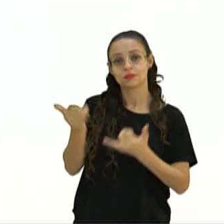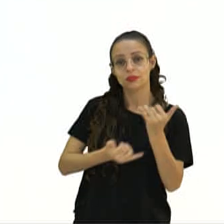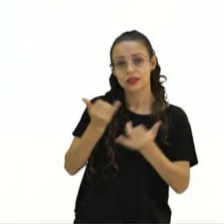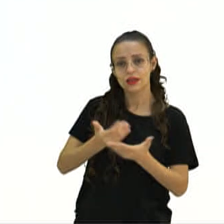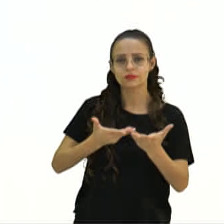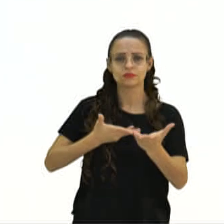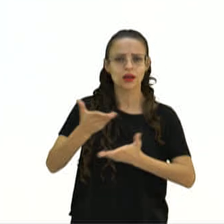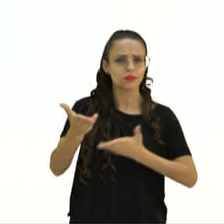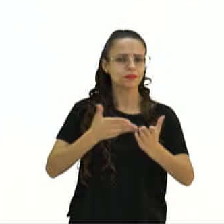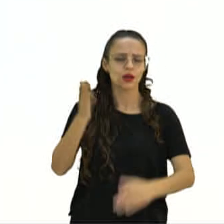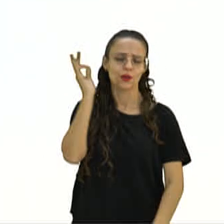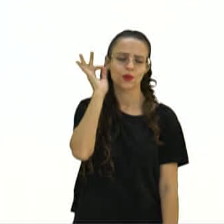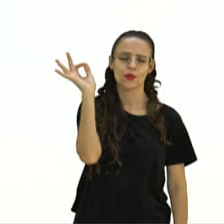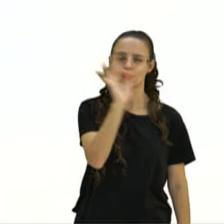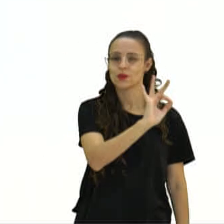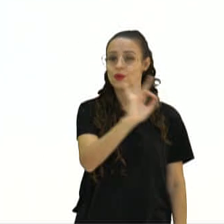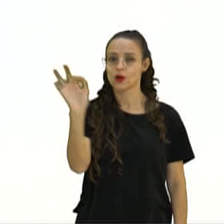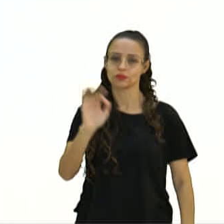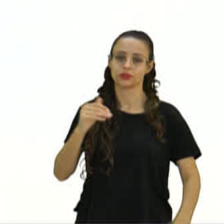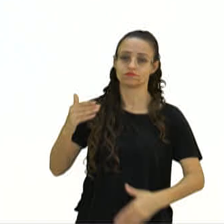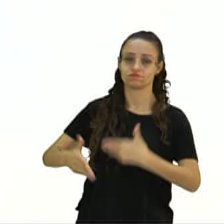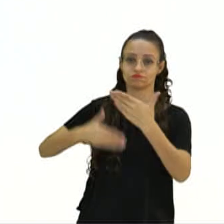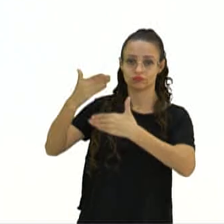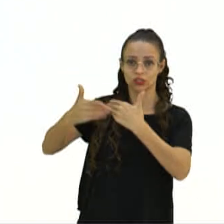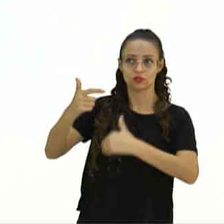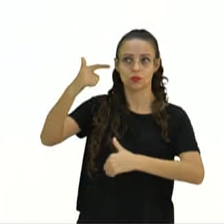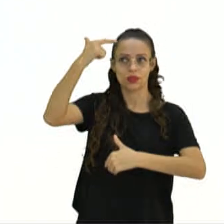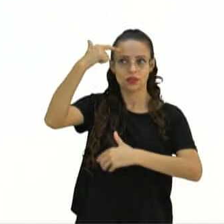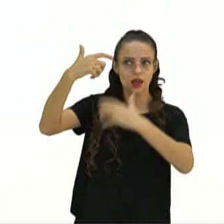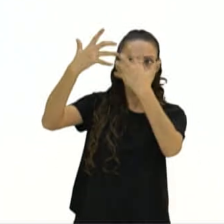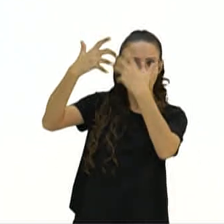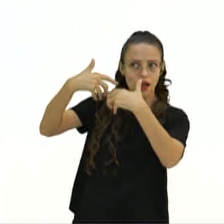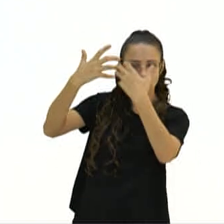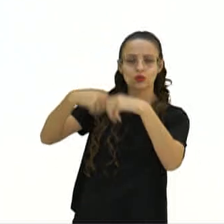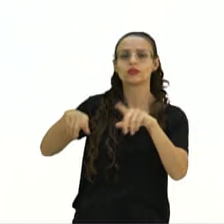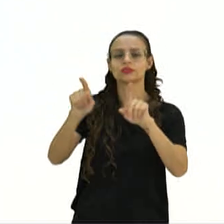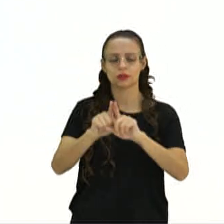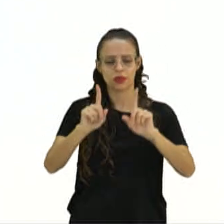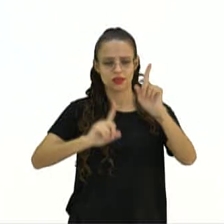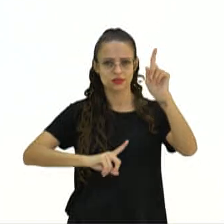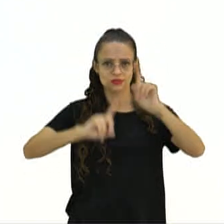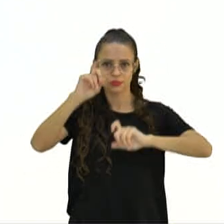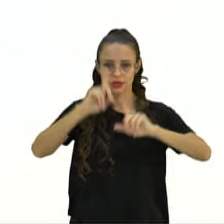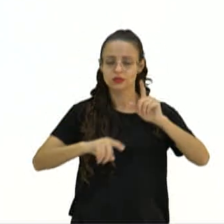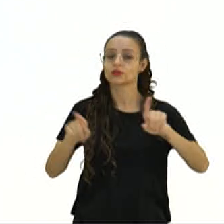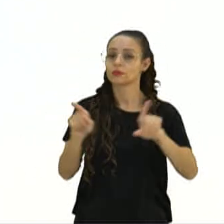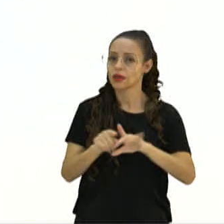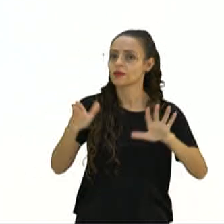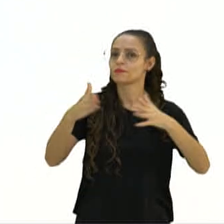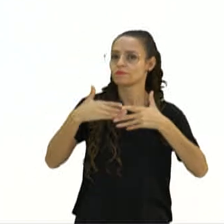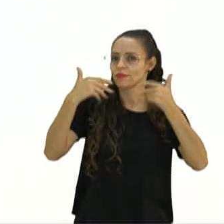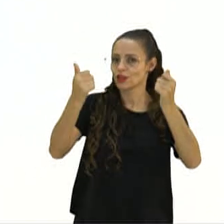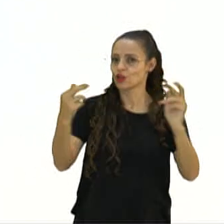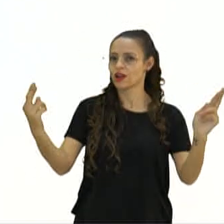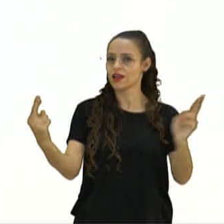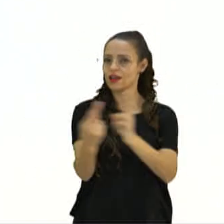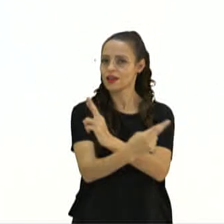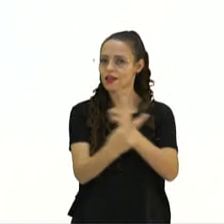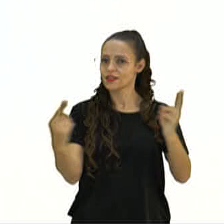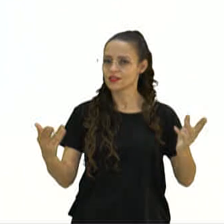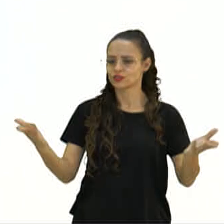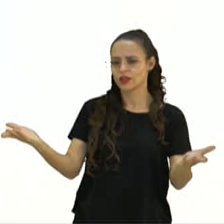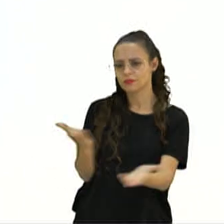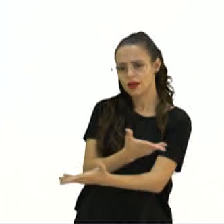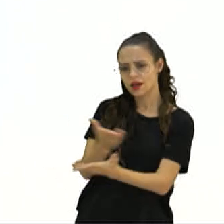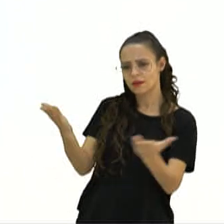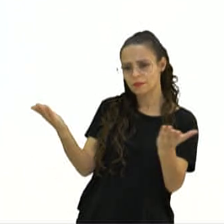são excelentes para o desenvolvimento do raciocínio e expressão. E também vai melhorar o relacionamento entre as pessoas